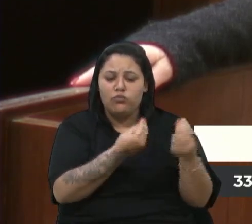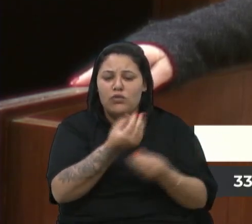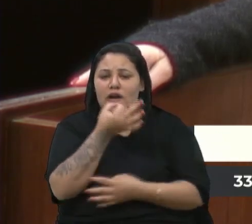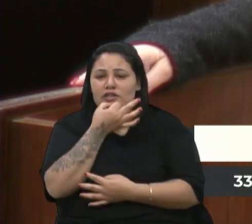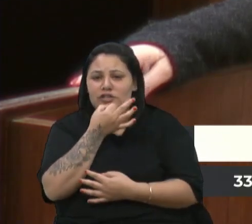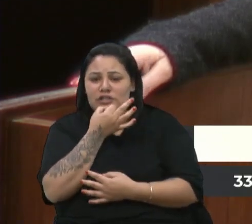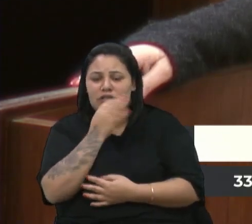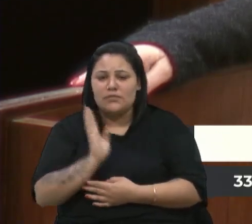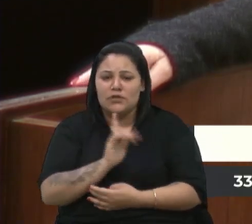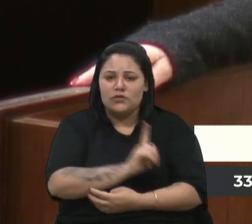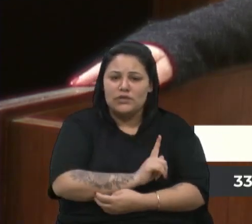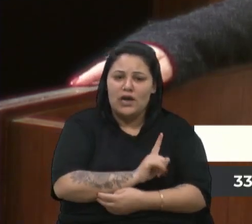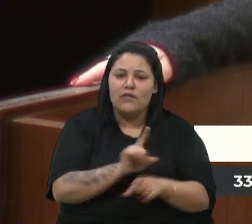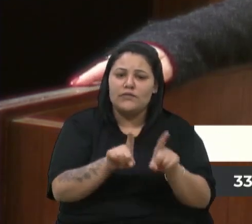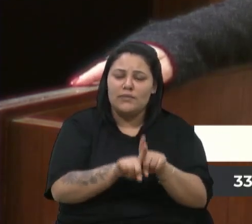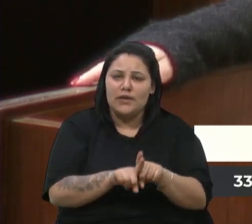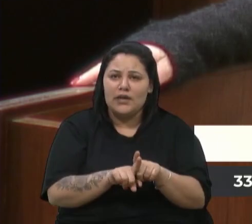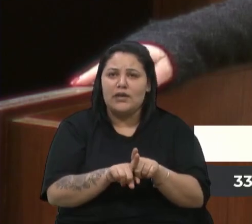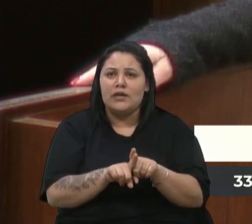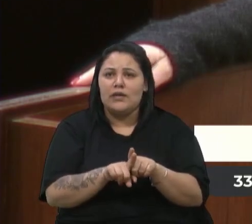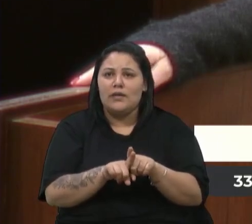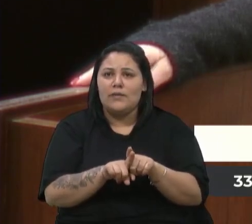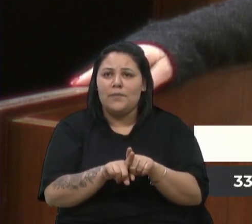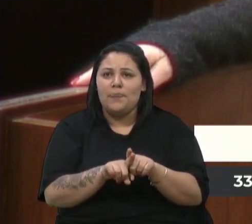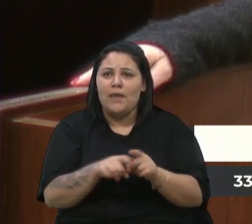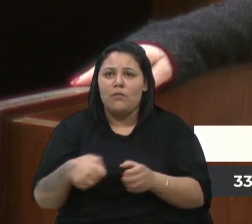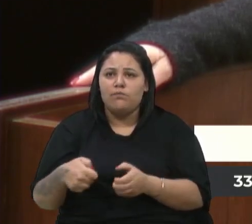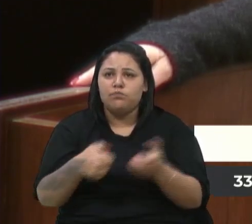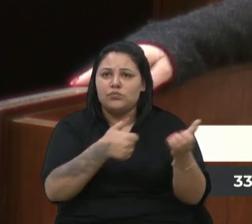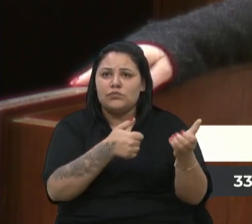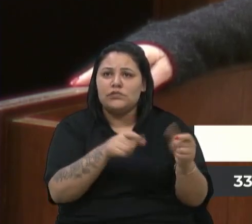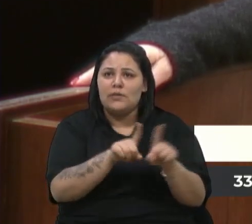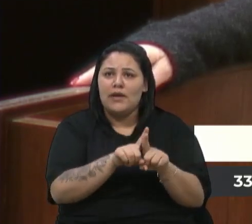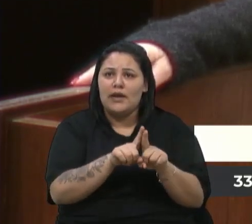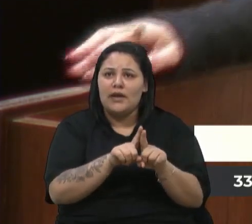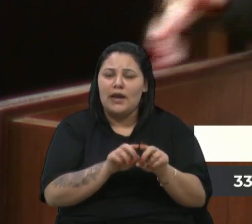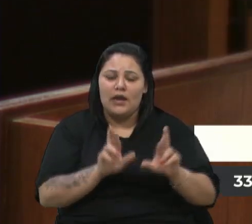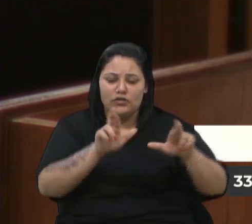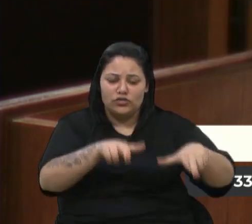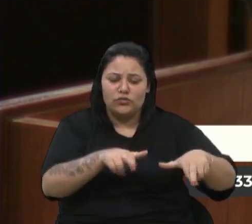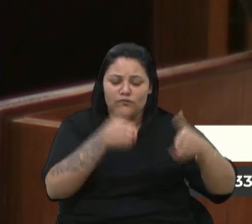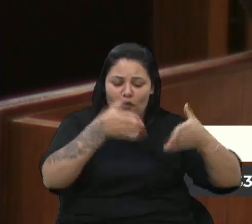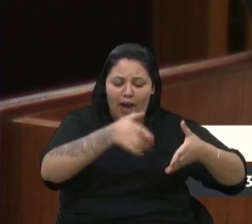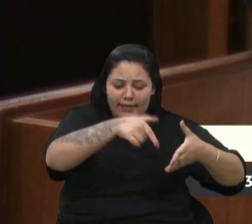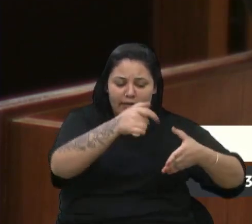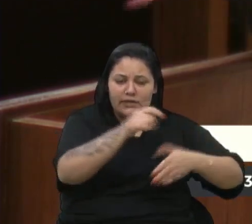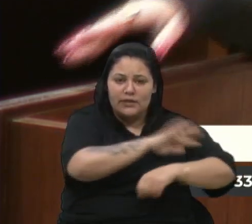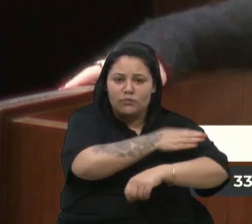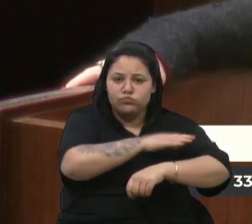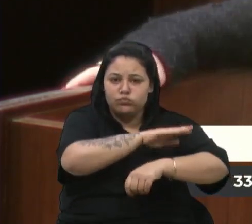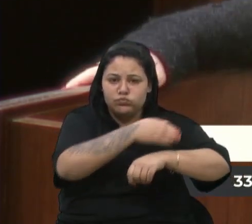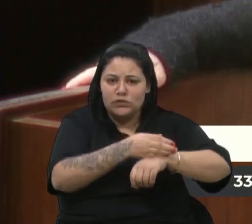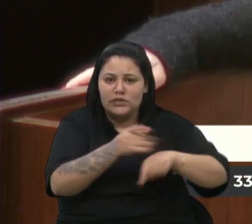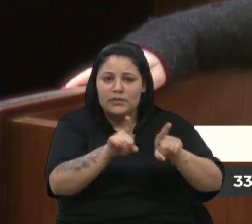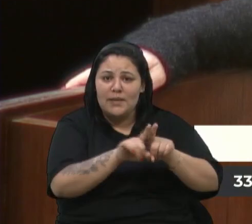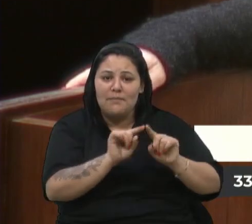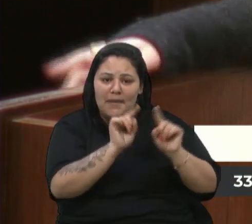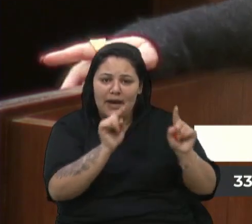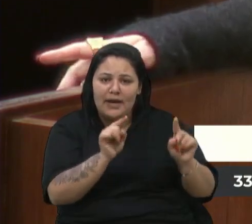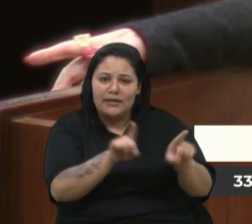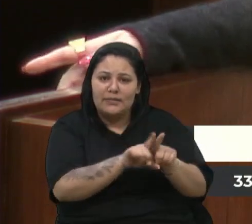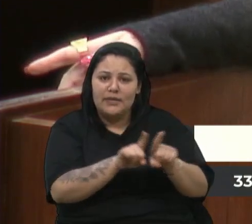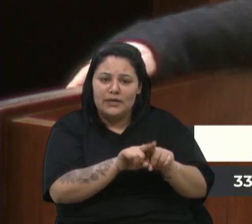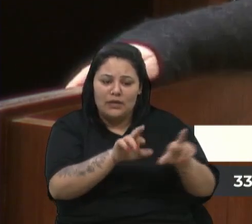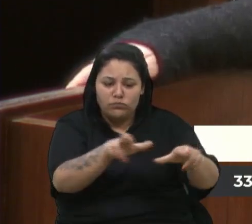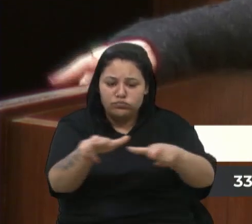Bento Gonçalves, Garibaldi, a nossa região aqui mais específica da Serra, mas também na região